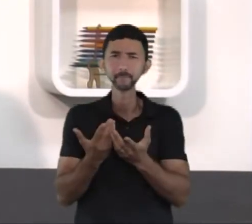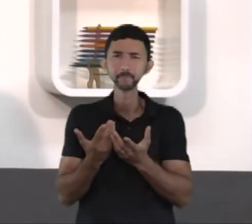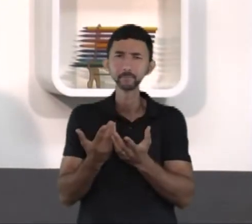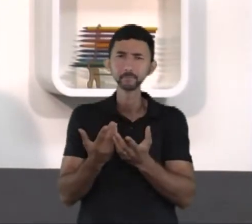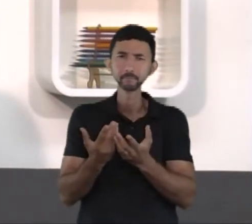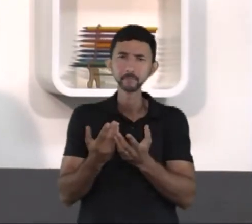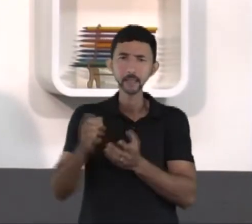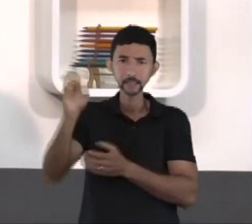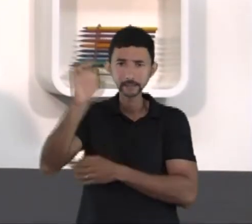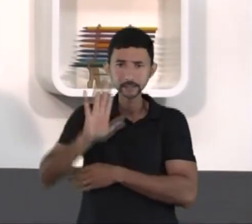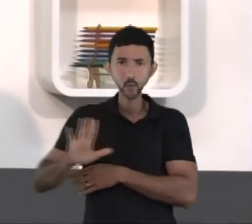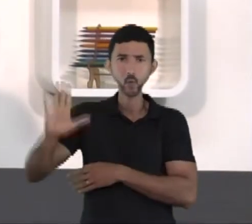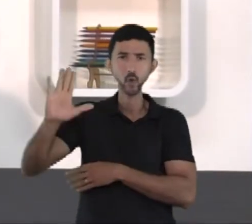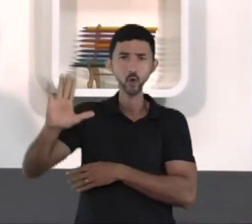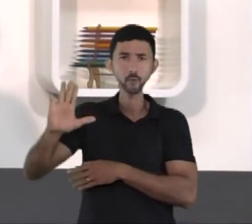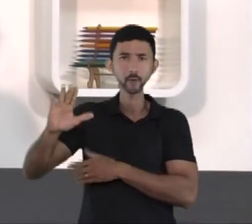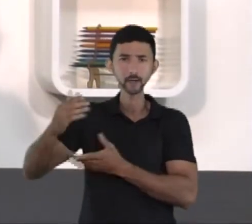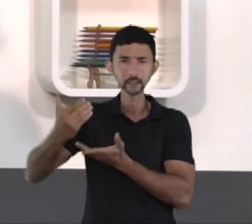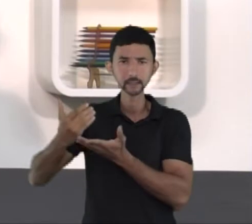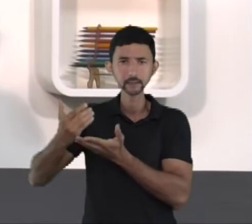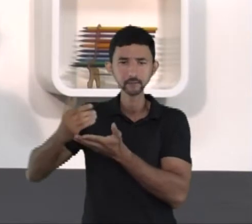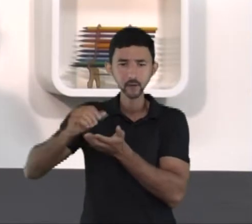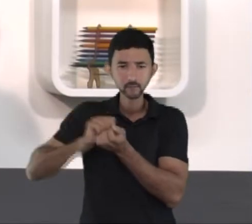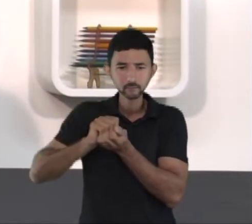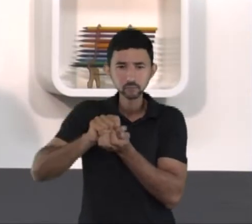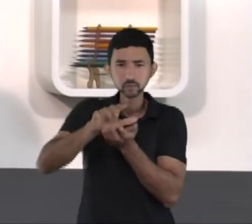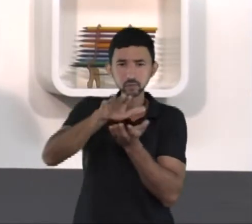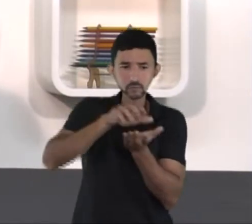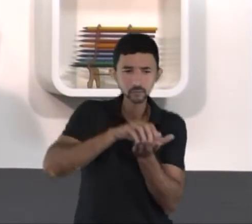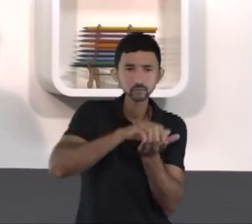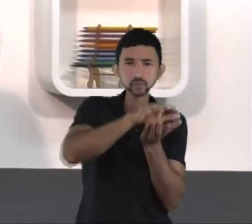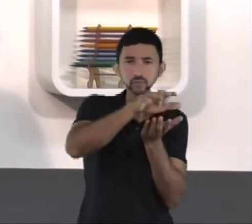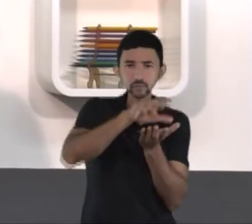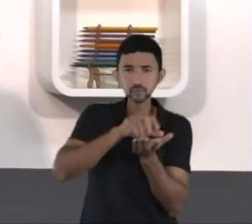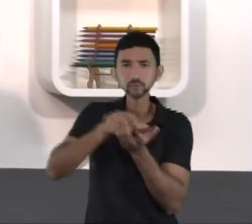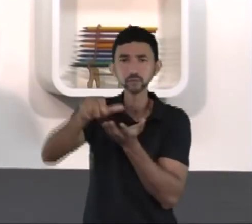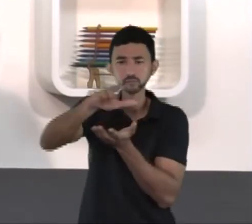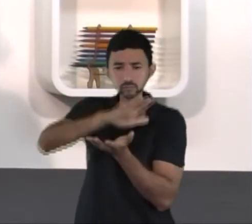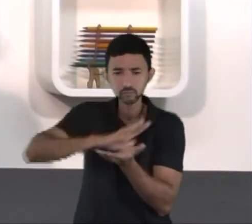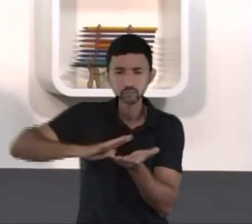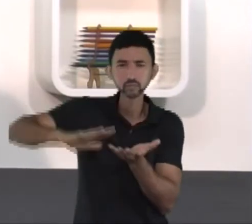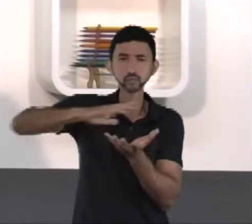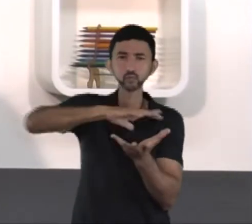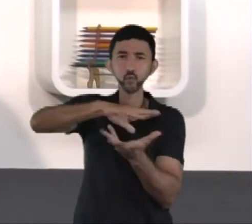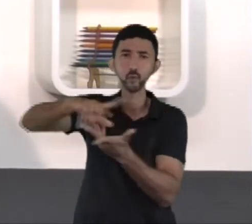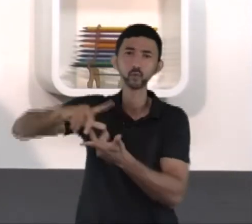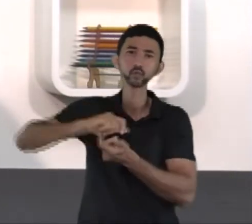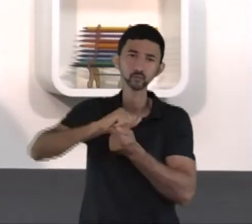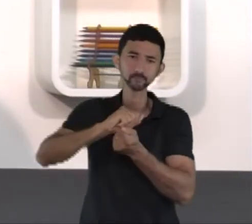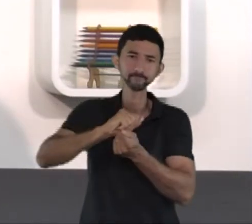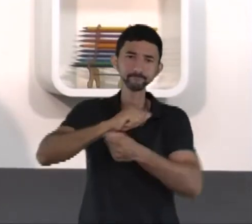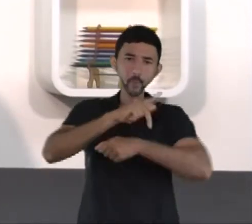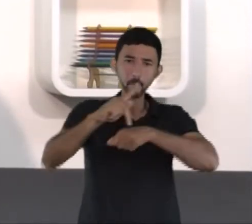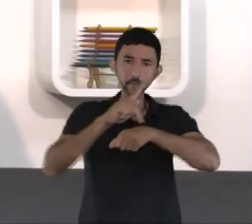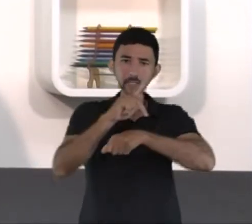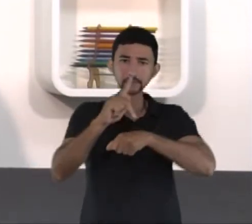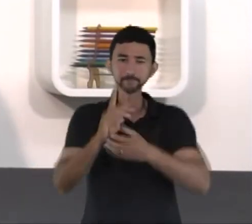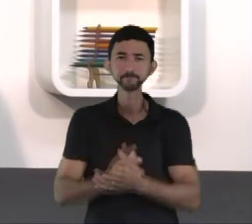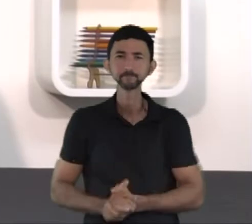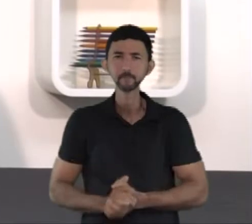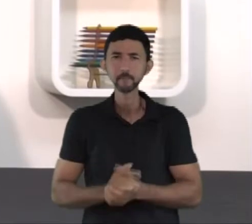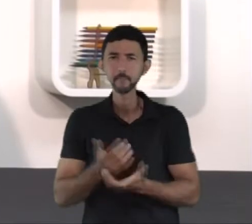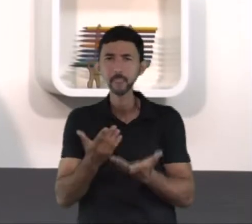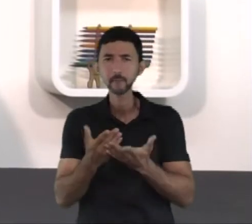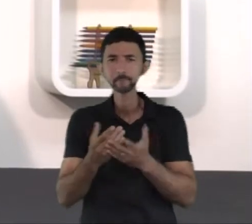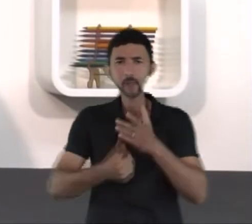na Europa, e a partir da Europa eles foram se disseminando pelo restante dos países do mundo, tá bom? Então por isso esse